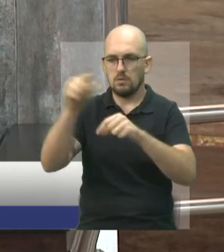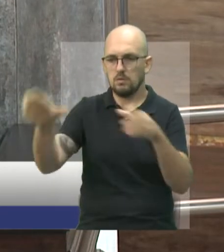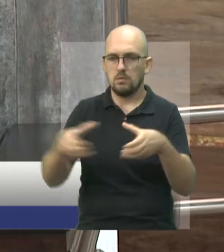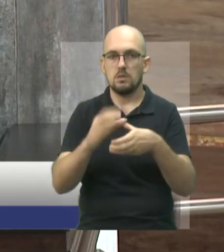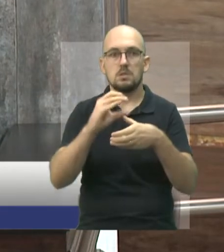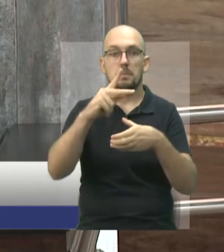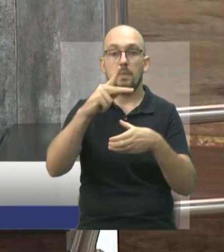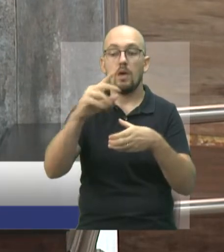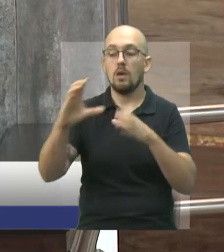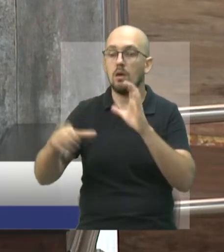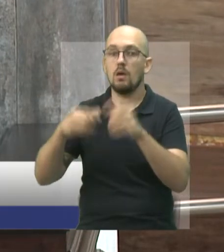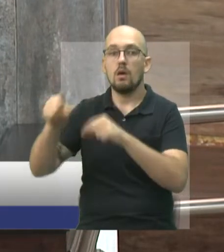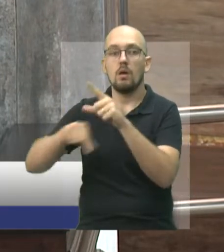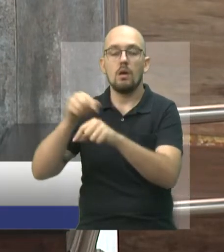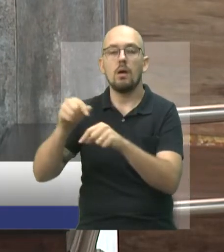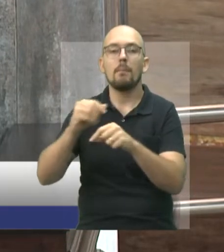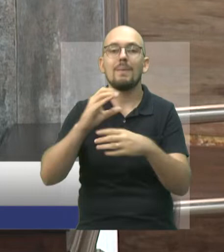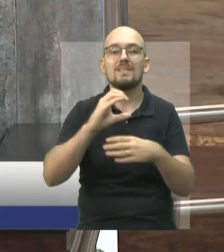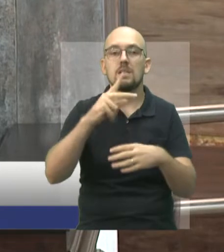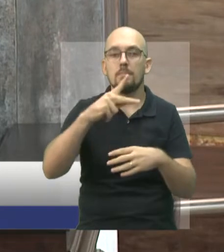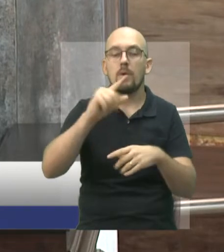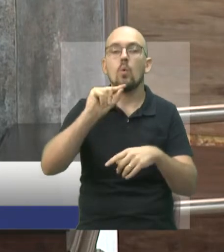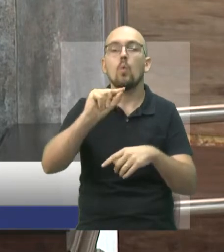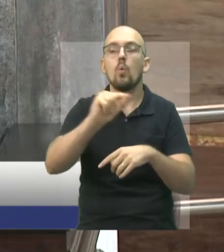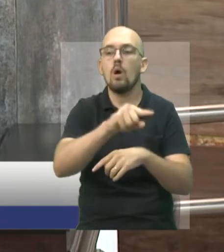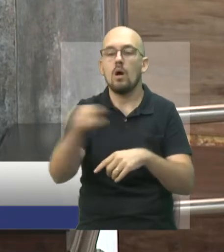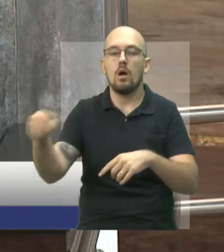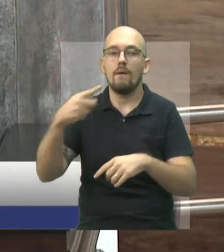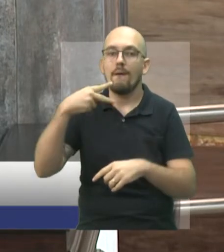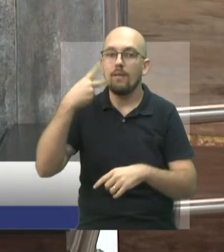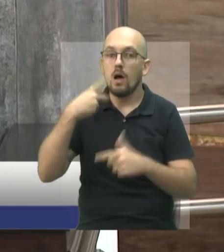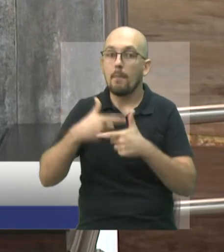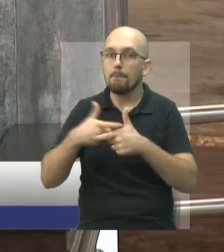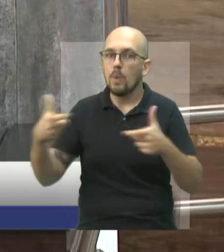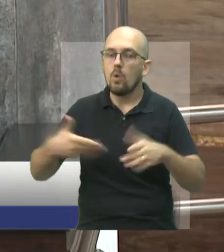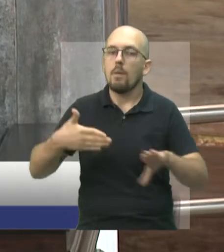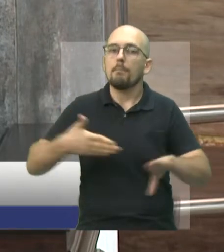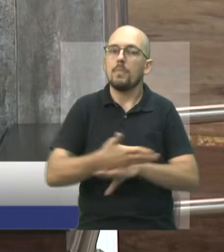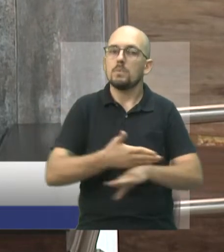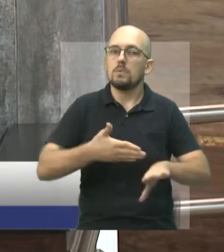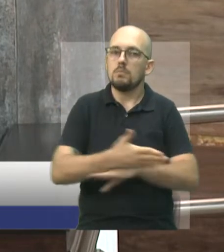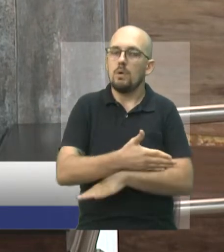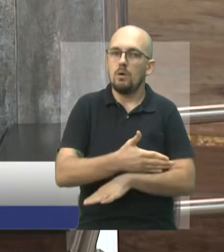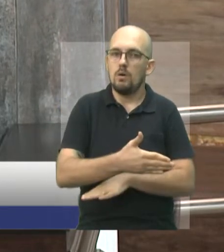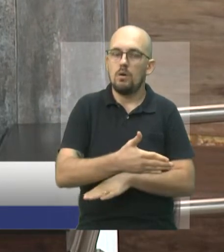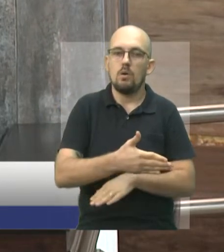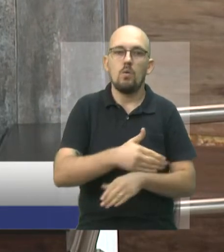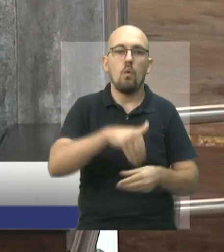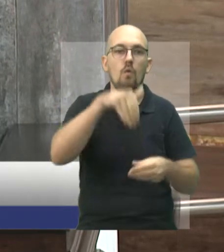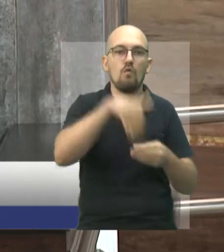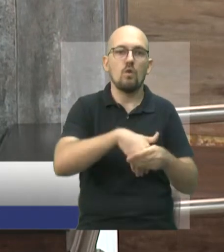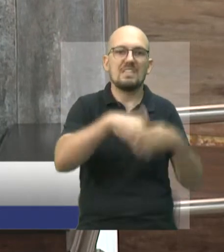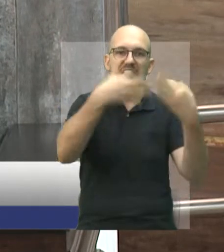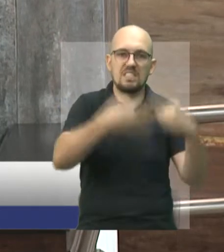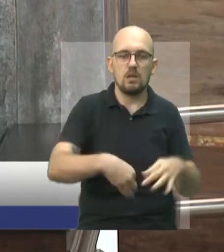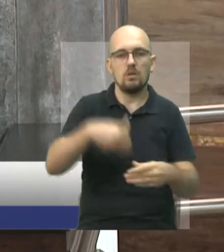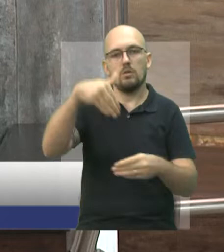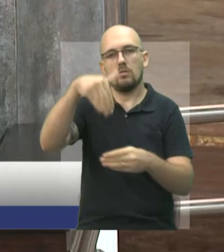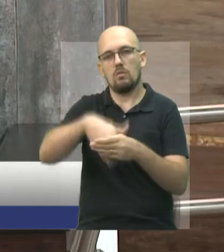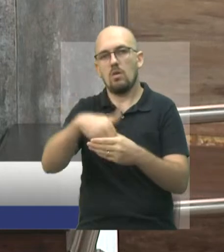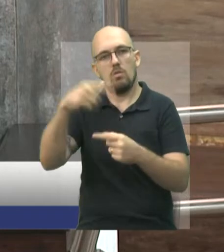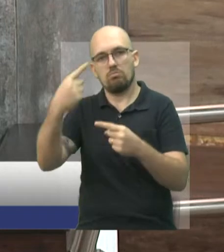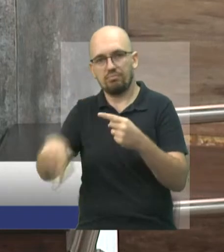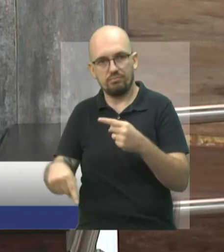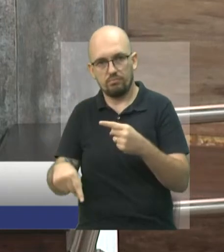de um jeito que a maioria dos vereadores participem para votar o que é certo ou o que é errado.